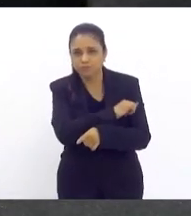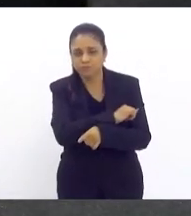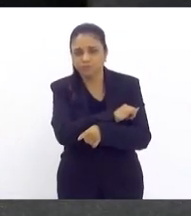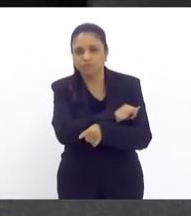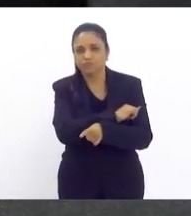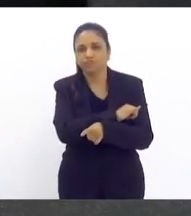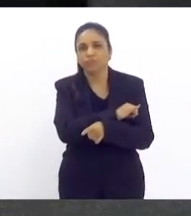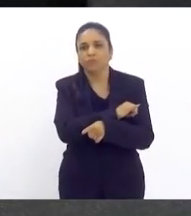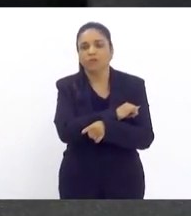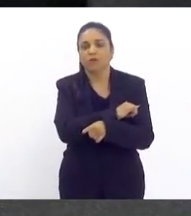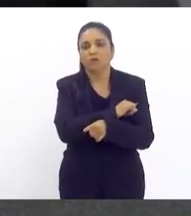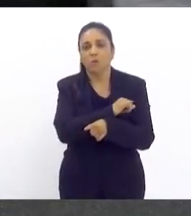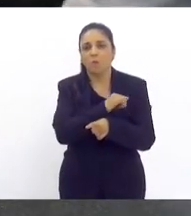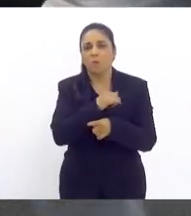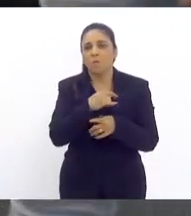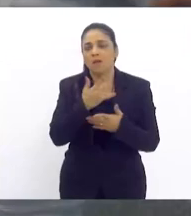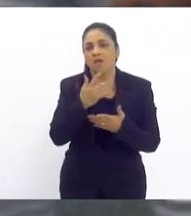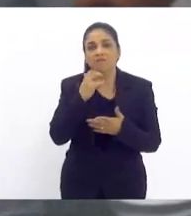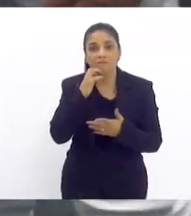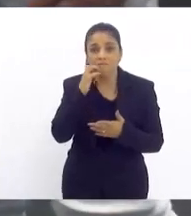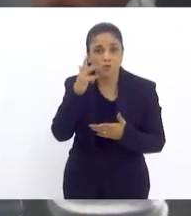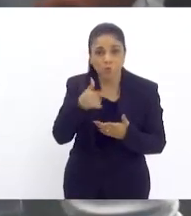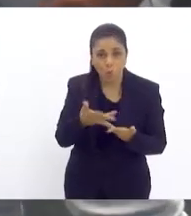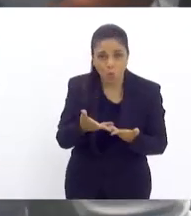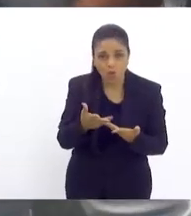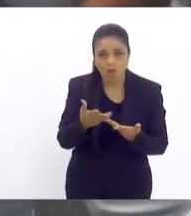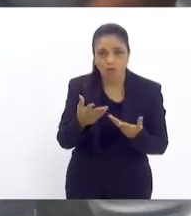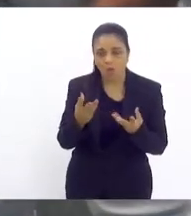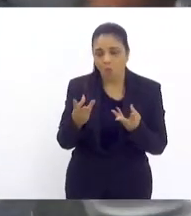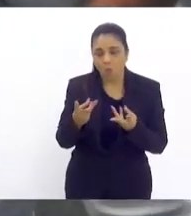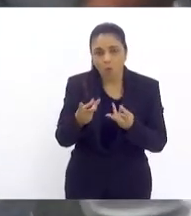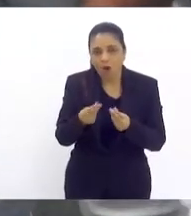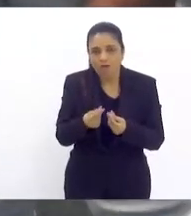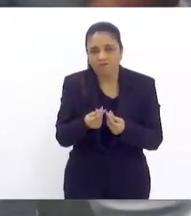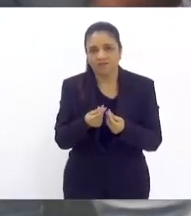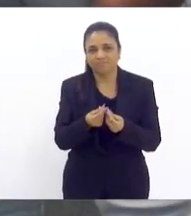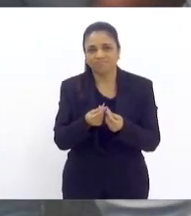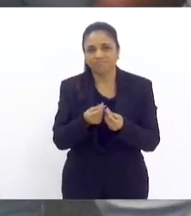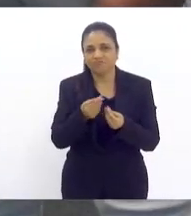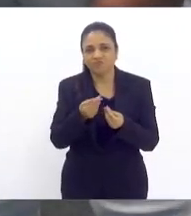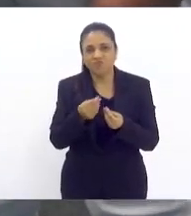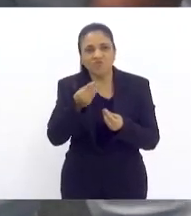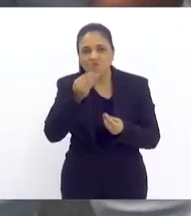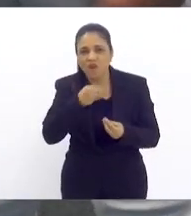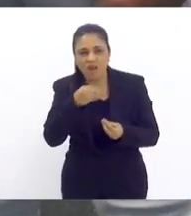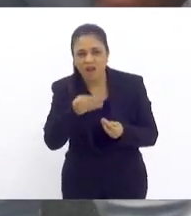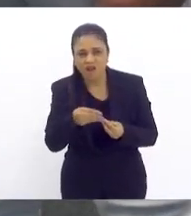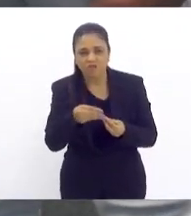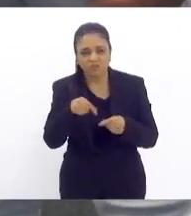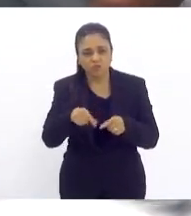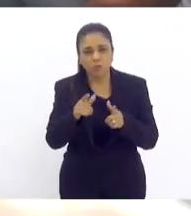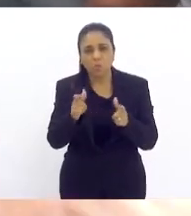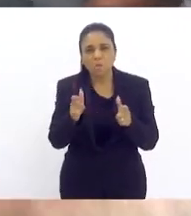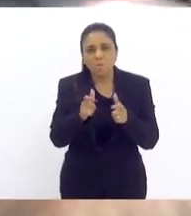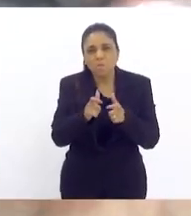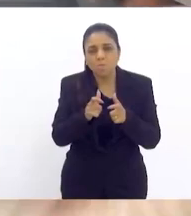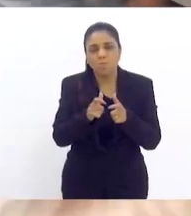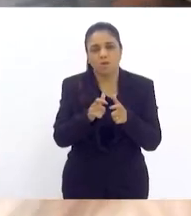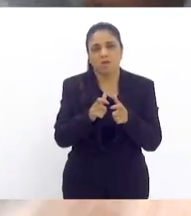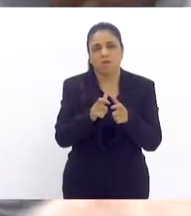Porque isso é uma de qualificação nós já temos um poder muito pequeno de legislar nós que somos